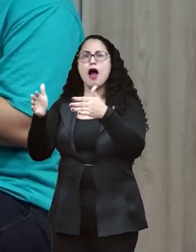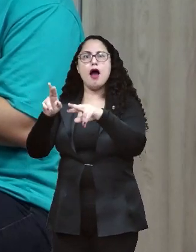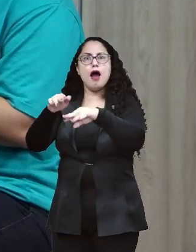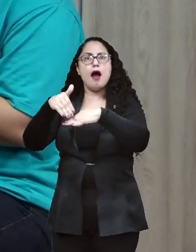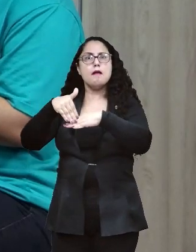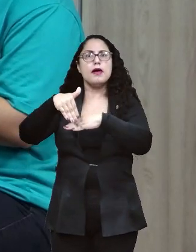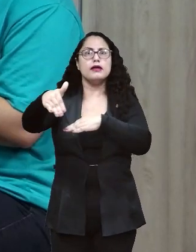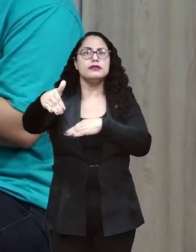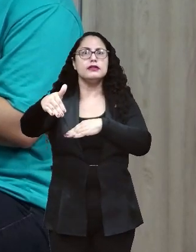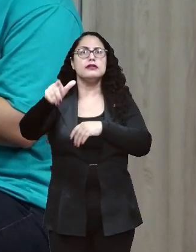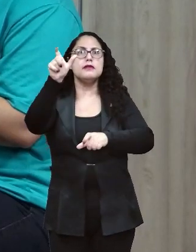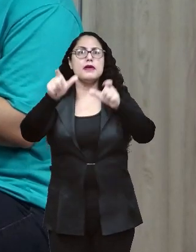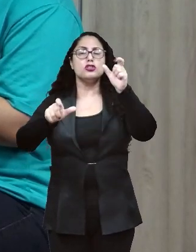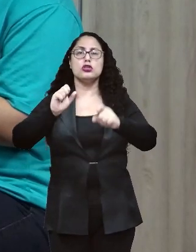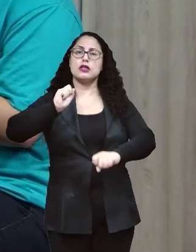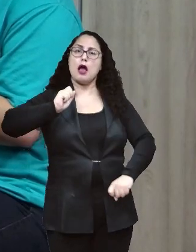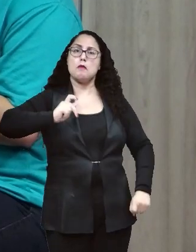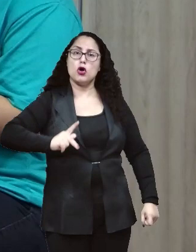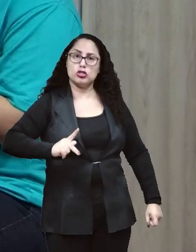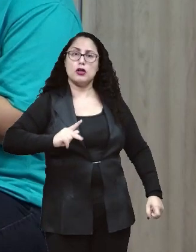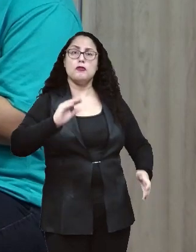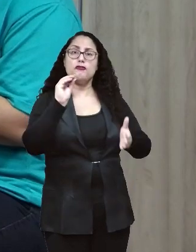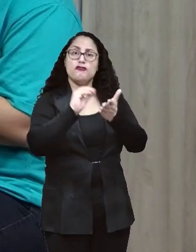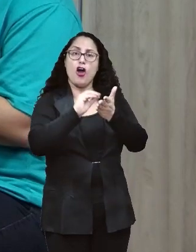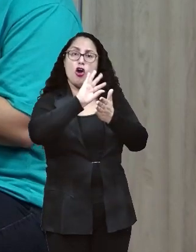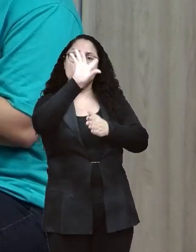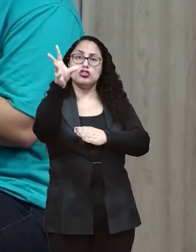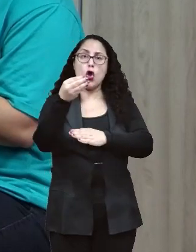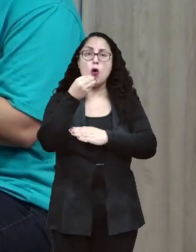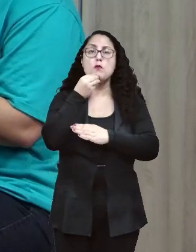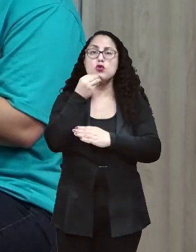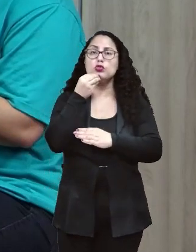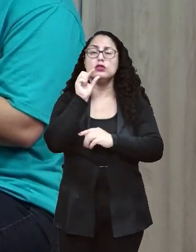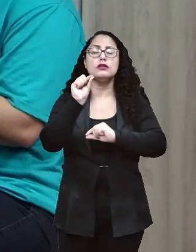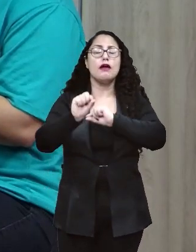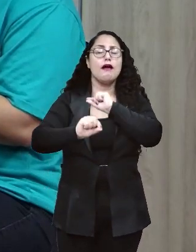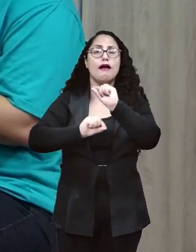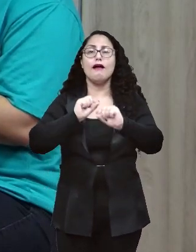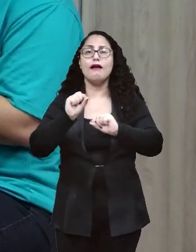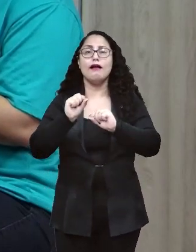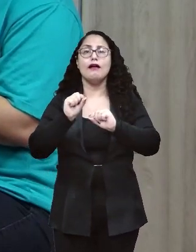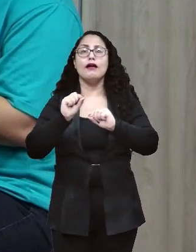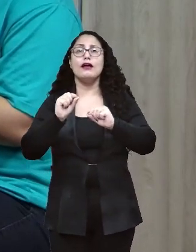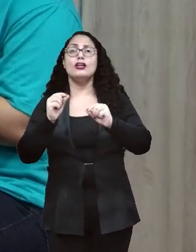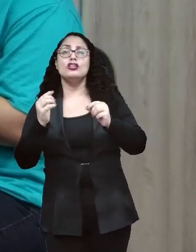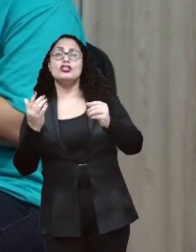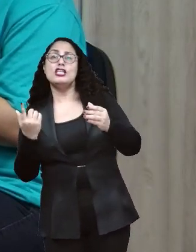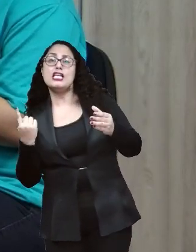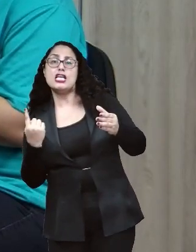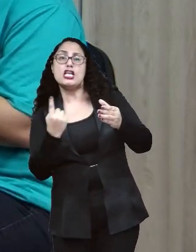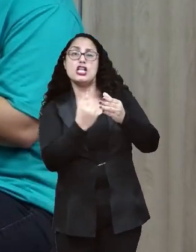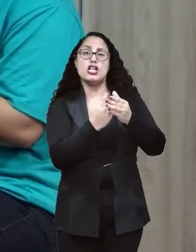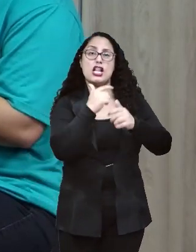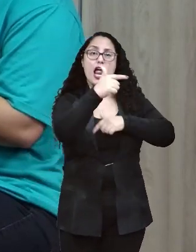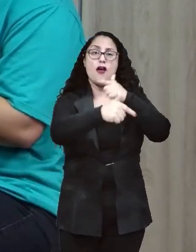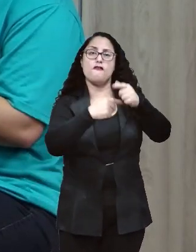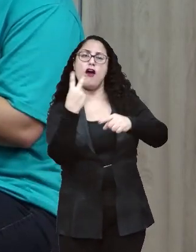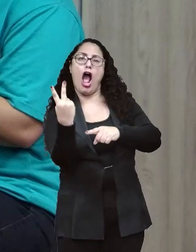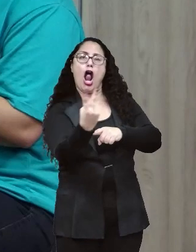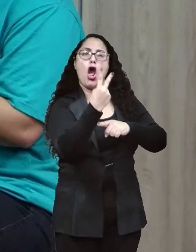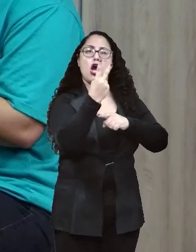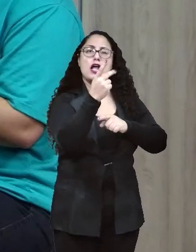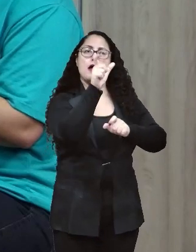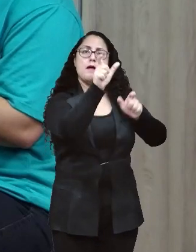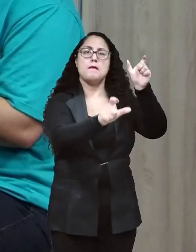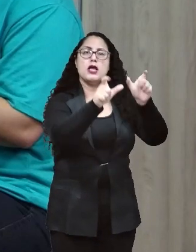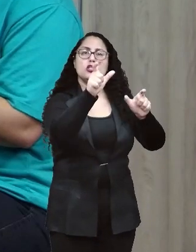por pessoas que se aposentaram por falta de oportunidade de reinserção no mercado, valorização dessas